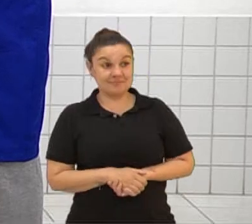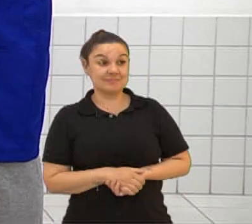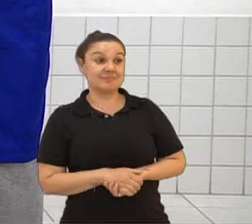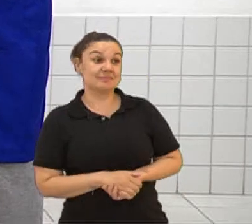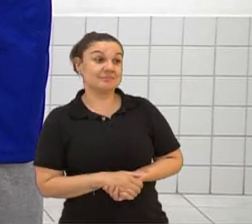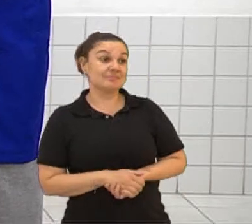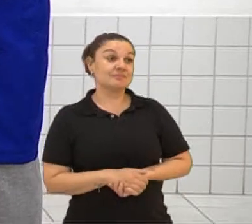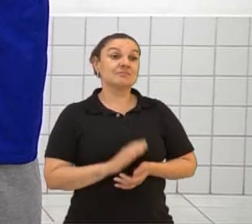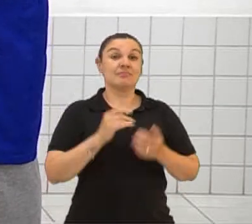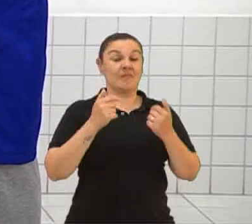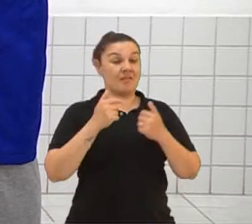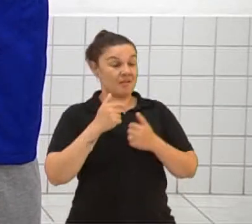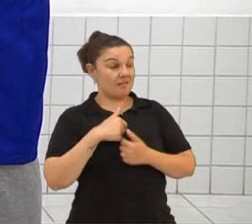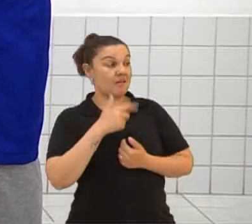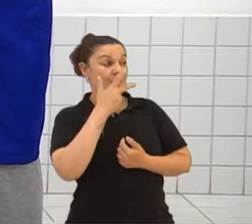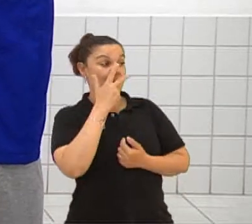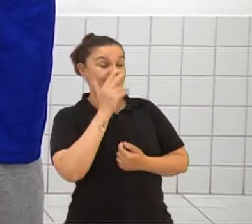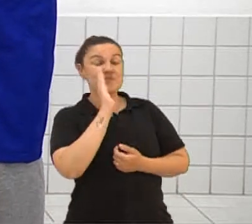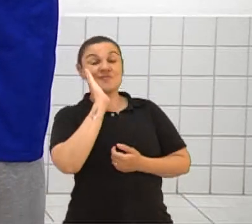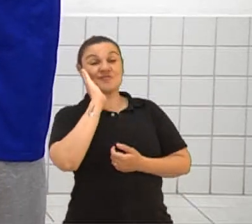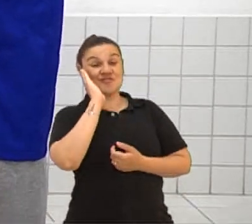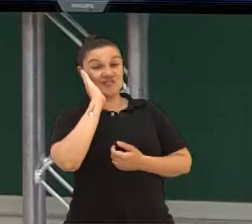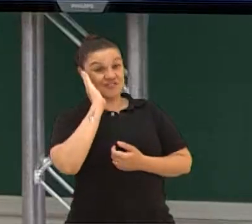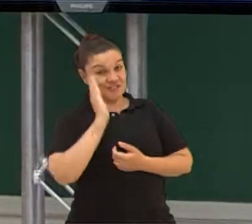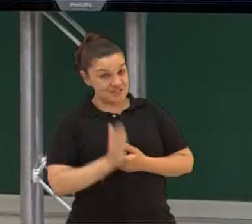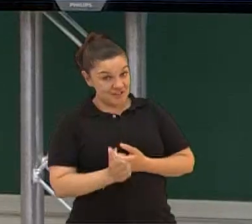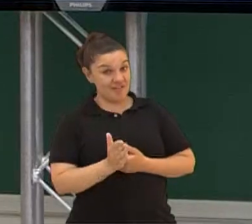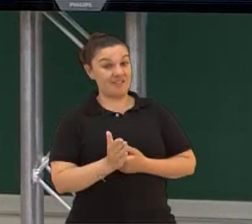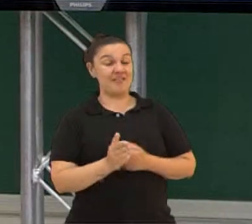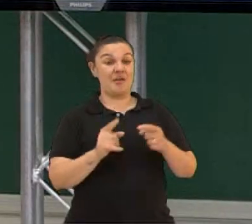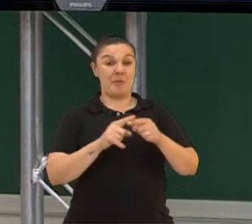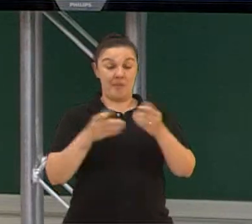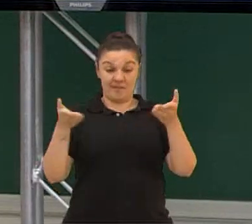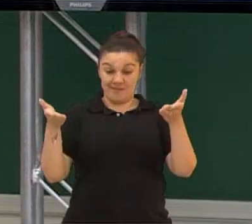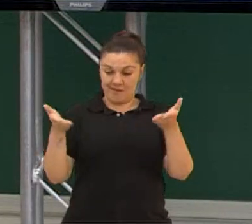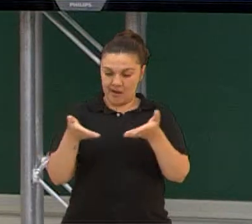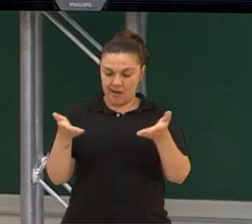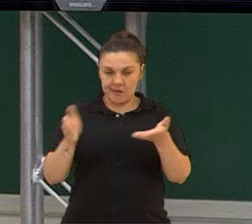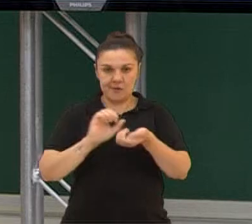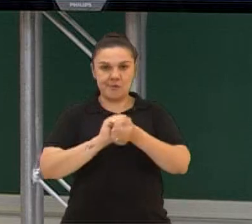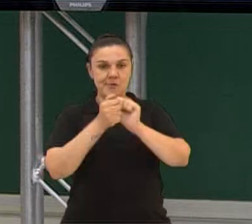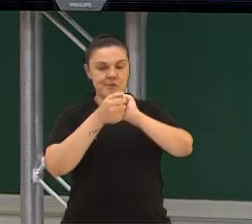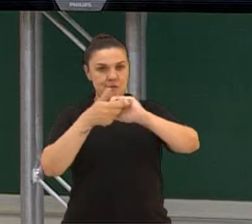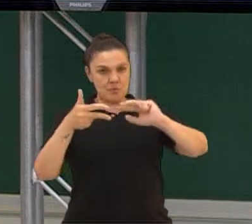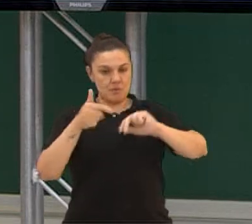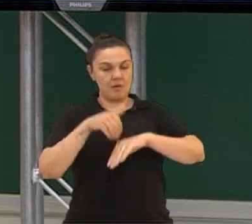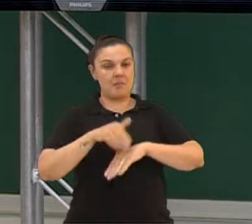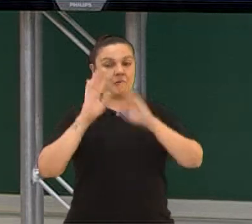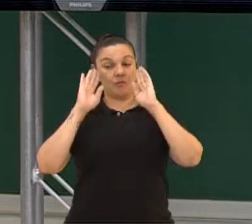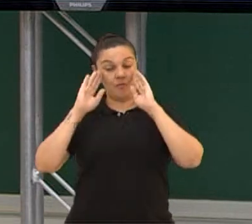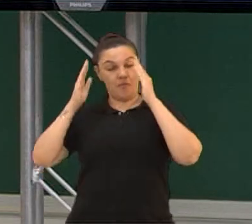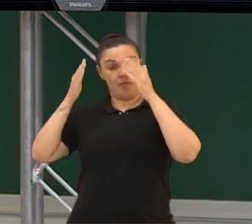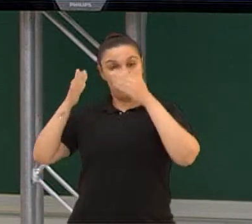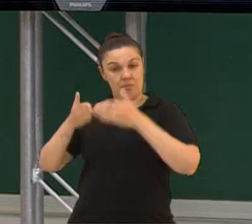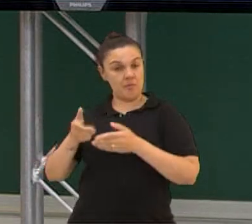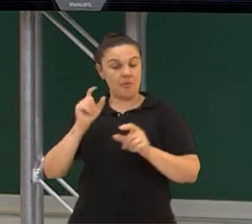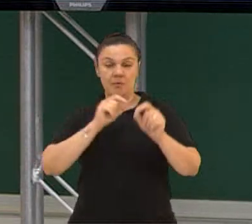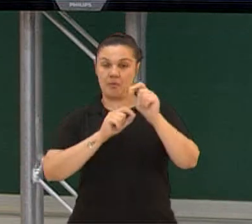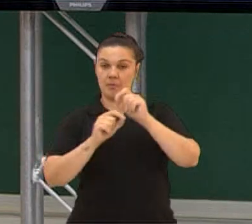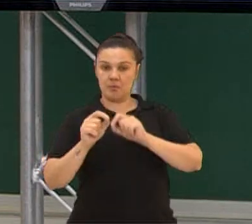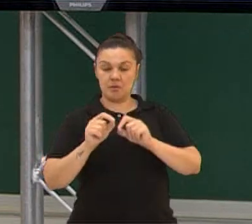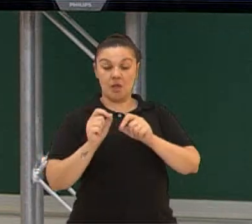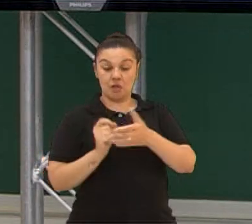Eu acho que já foi. Eu acho que hoje, atualmente, o esporte está mais voltado para a questão